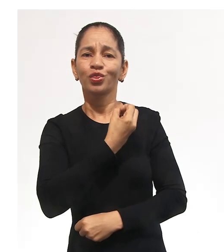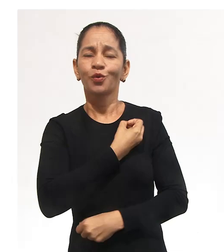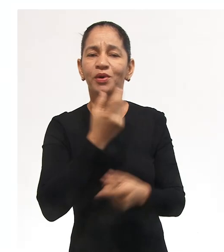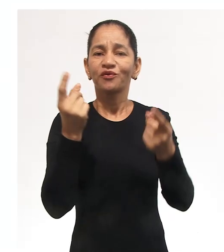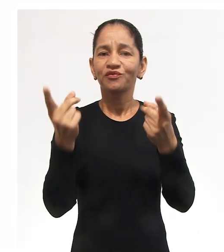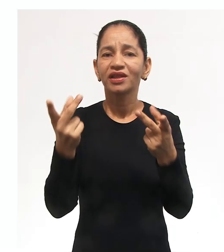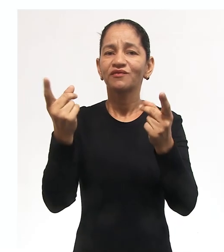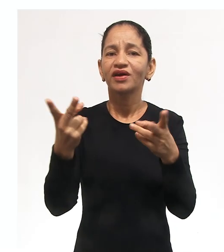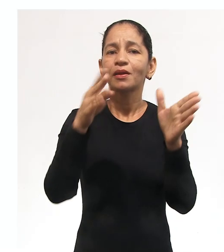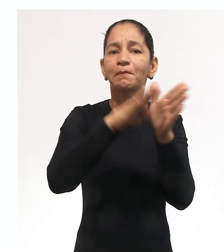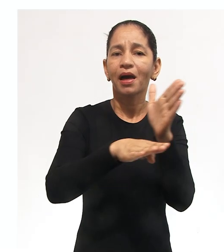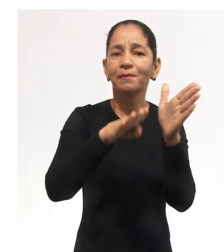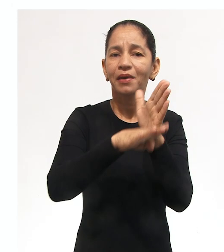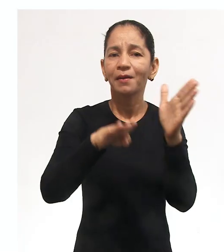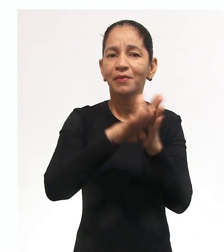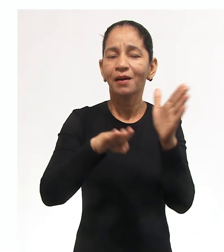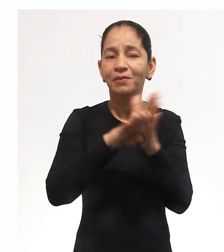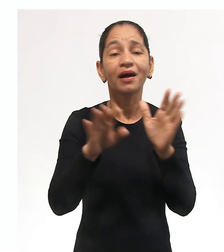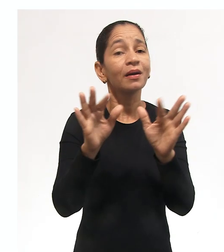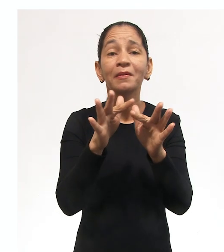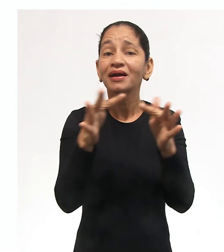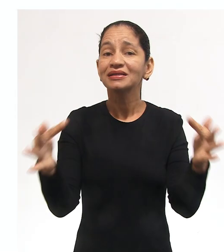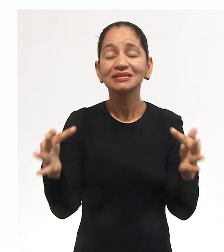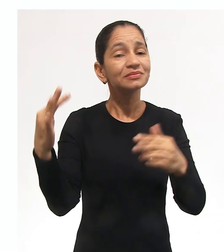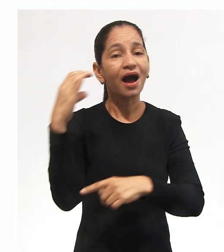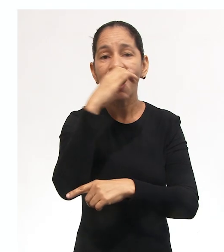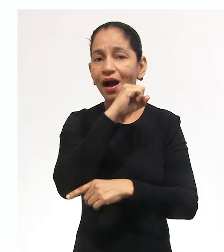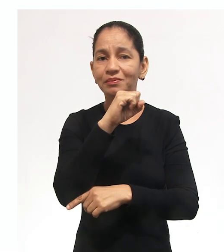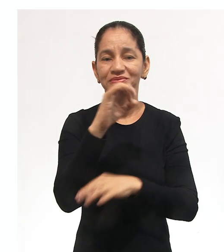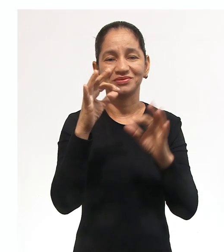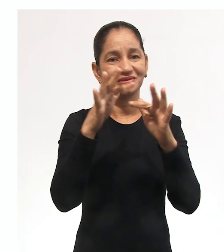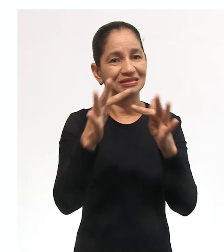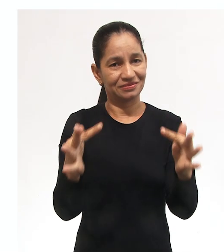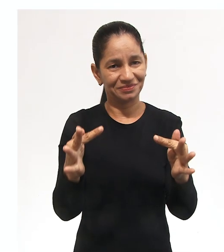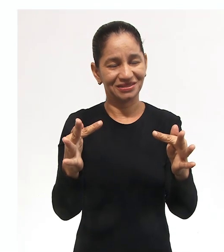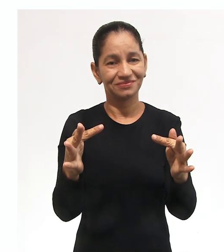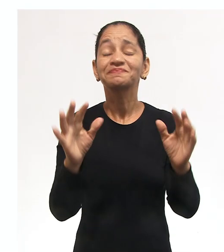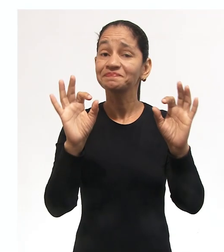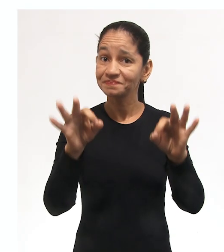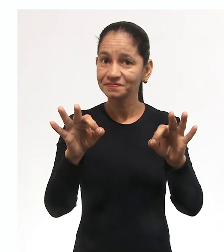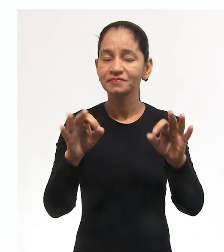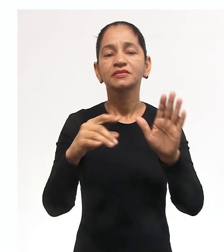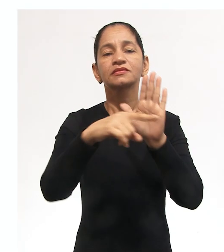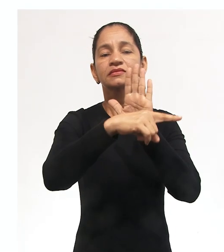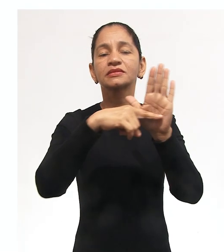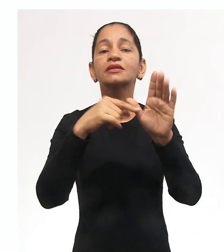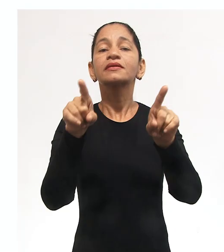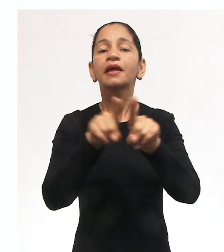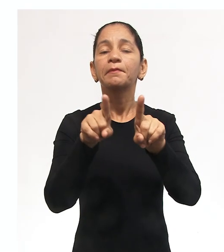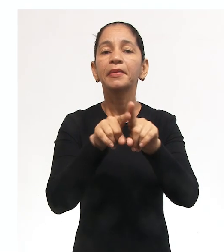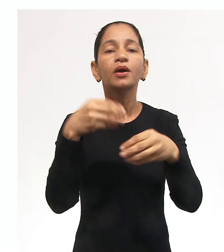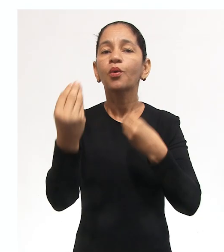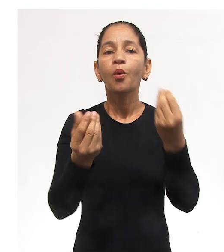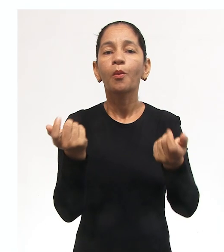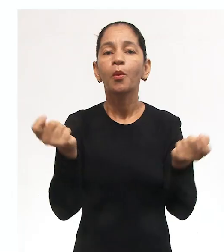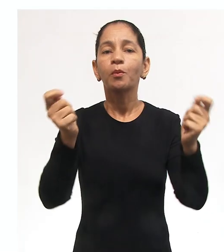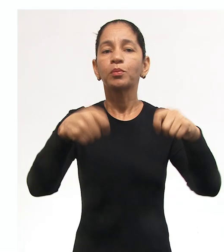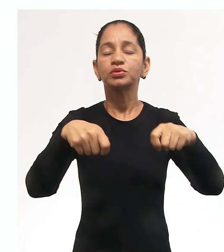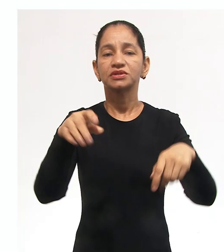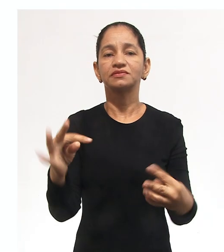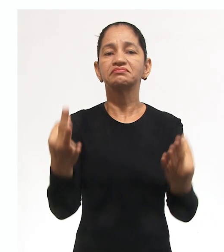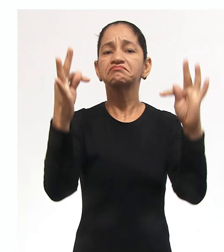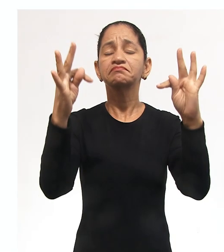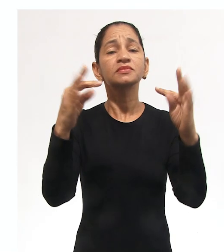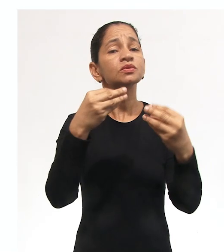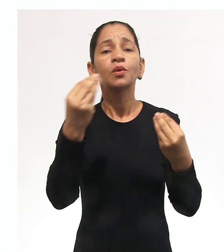solução o máximo possível, tá? E como se dá a sua utilização. O próximo item trata da viabilidade técnica e econômica, né?